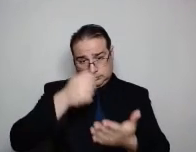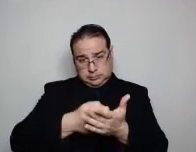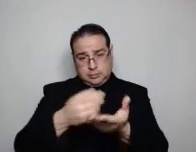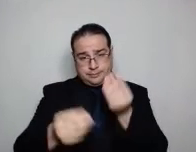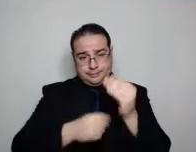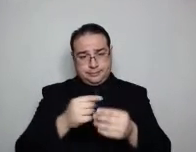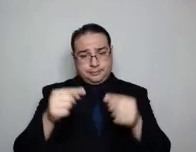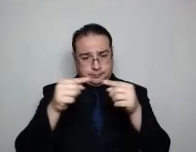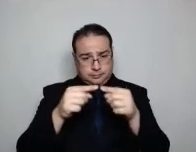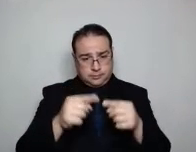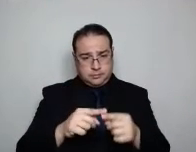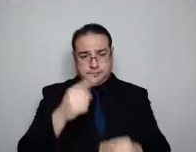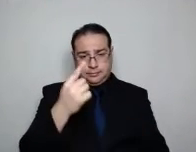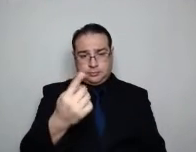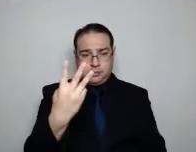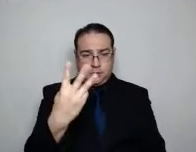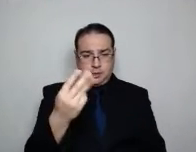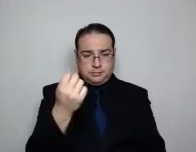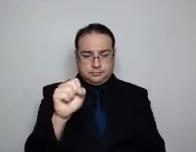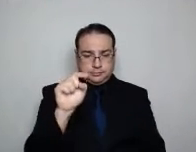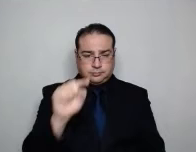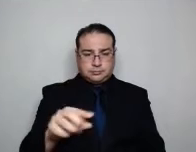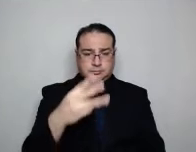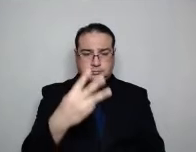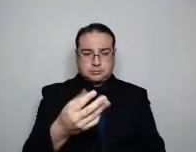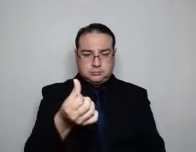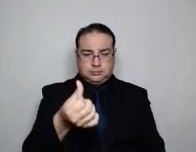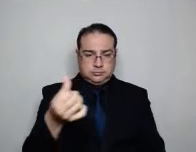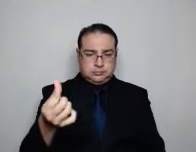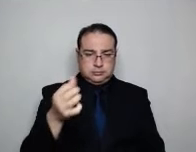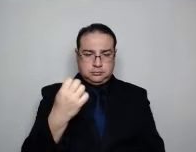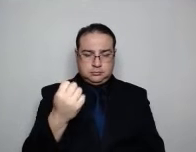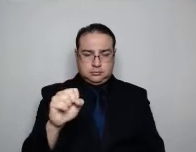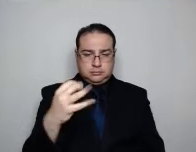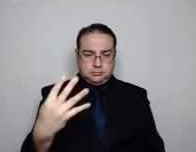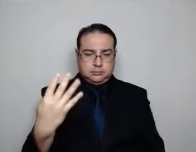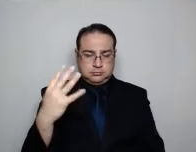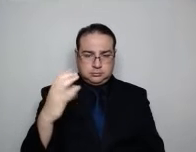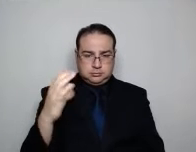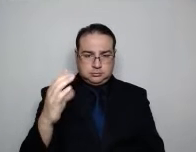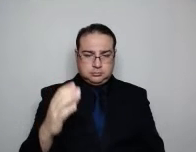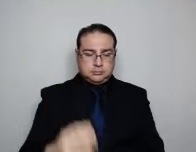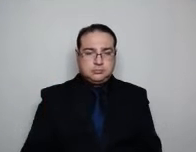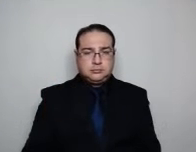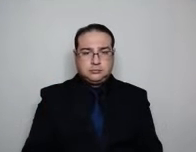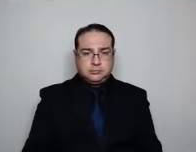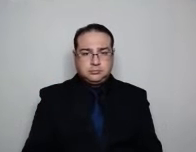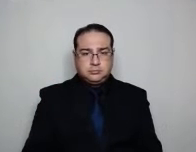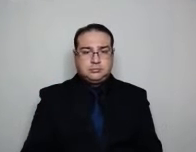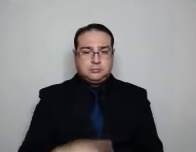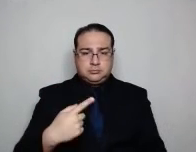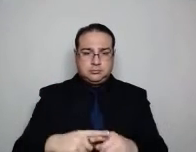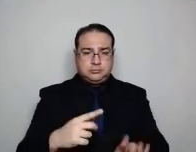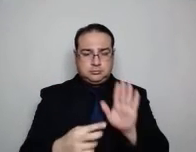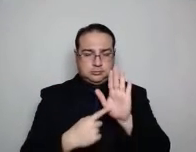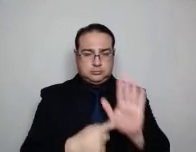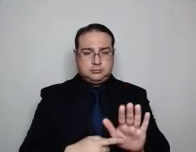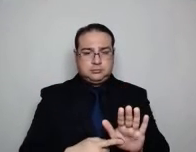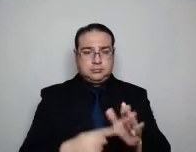R$ 138.366,84. o que representa uma procedência